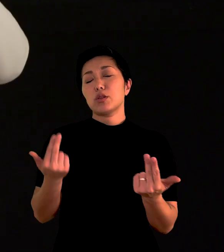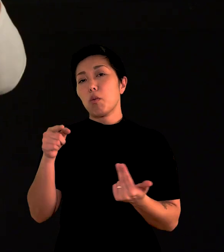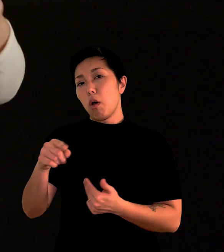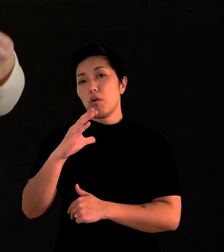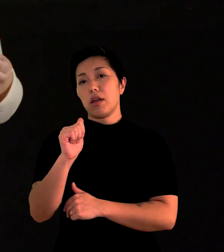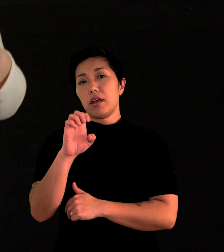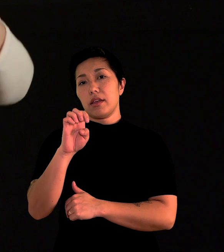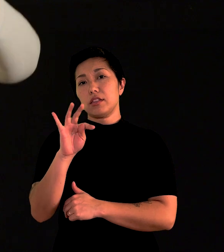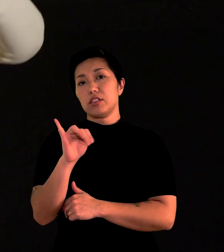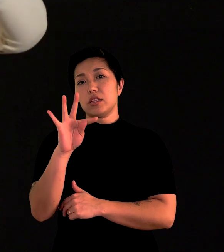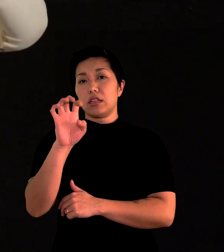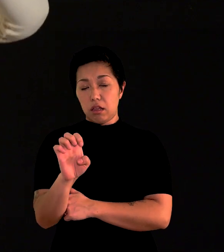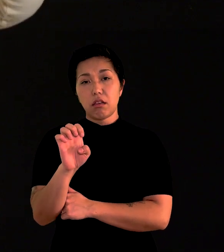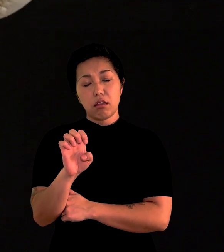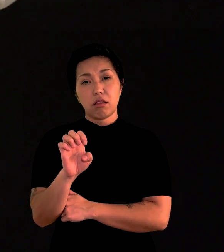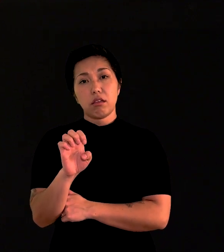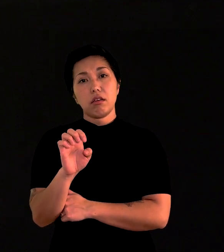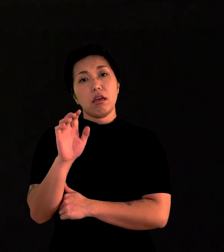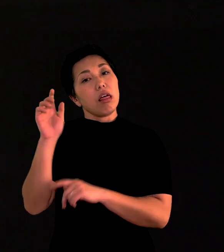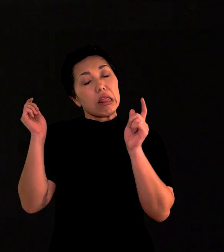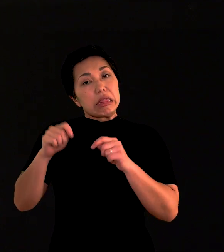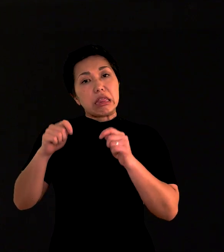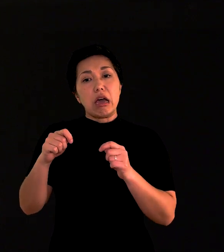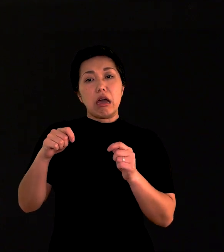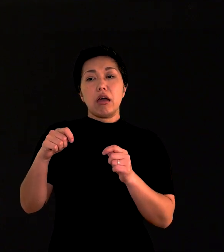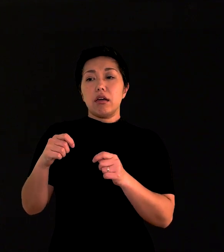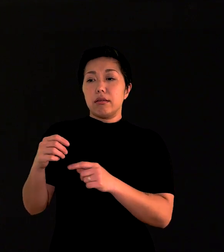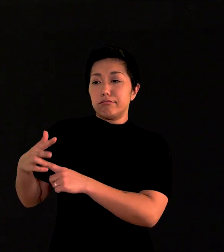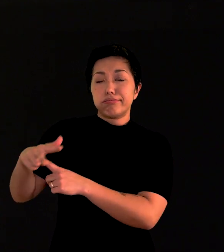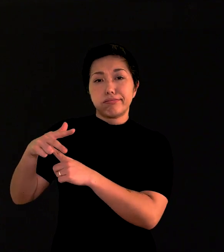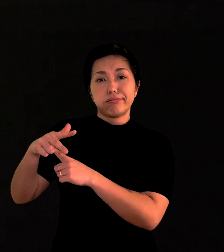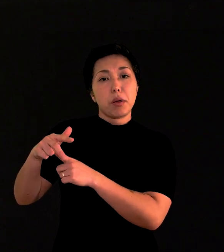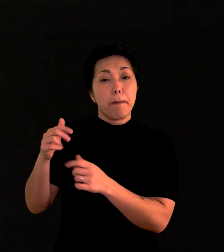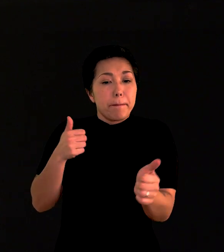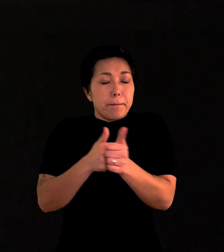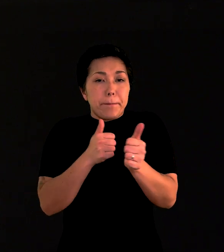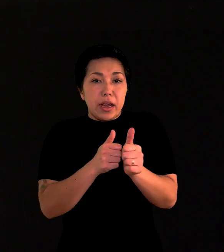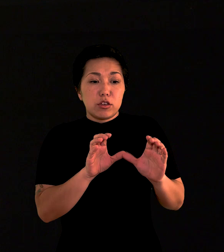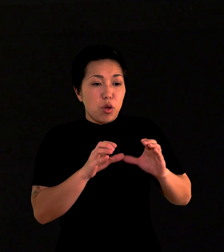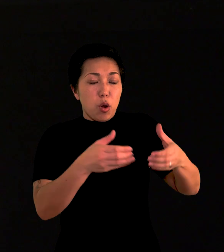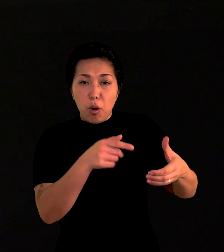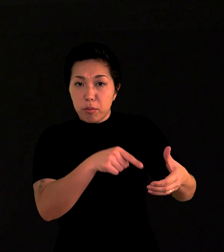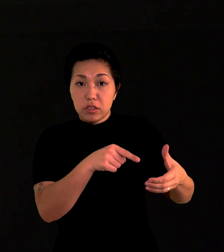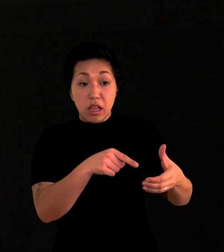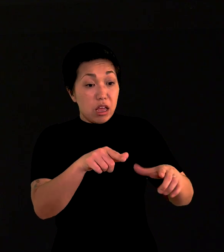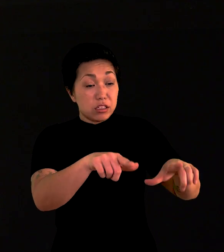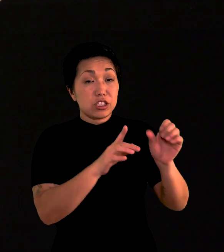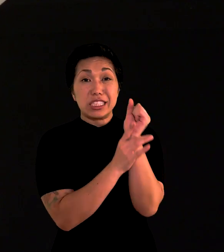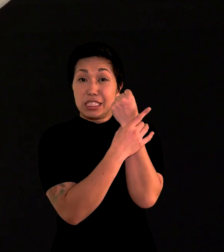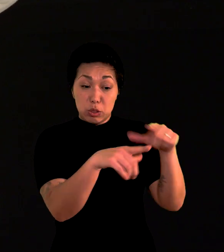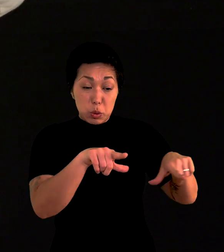acontece, como já aconteceu em Caetité, das pessoas, né, de terem sido instalado um parque próximo de uma comunidade